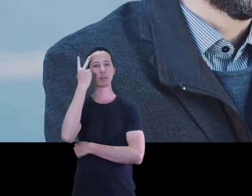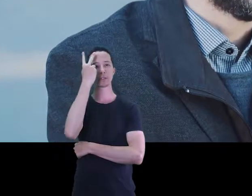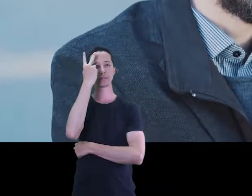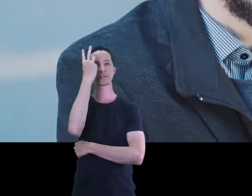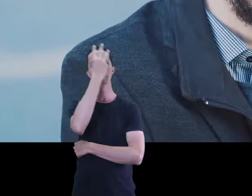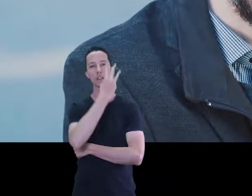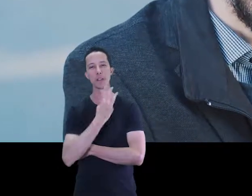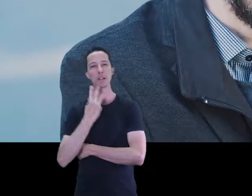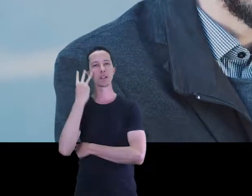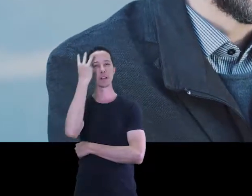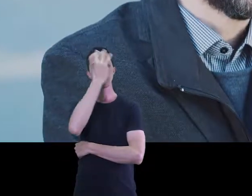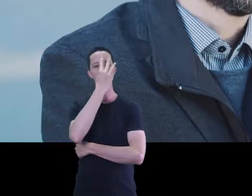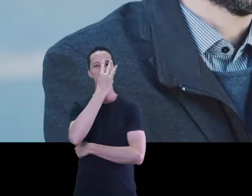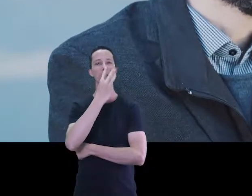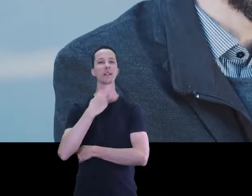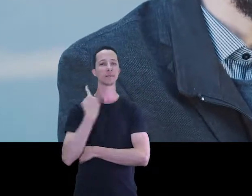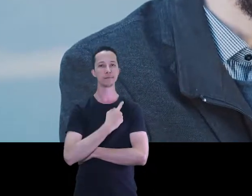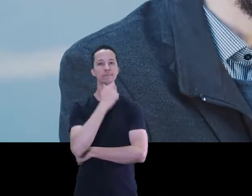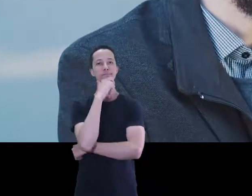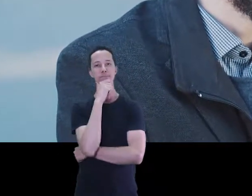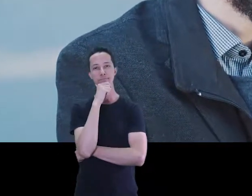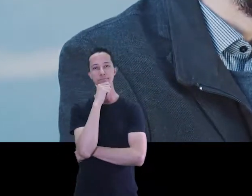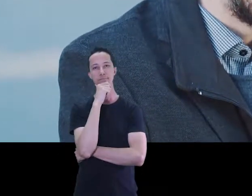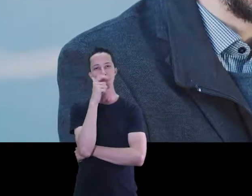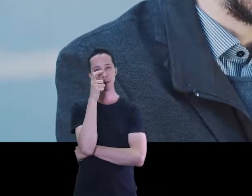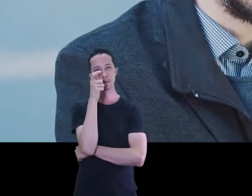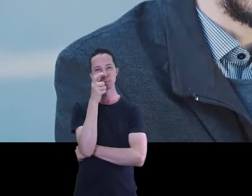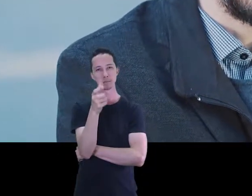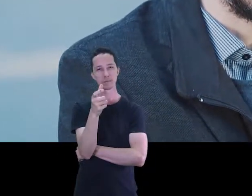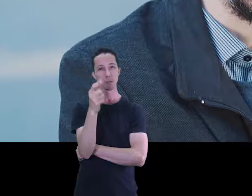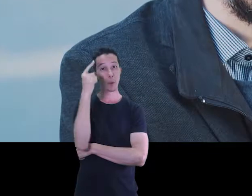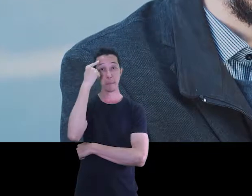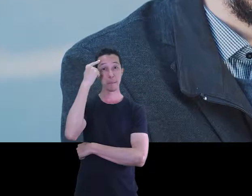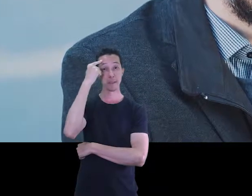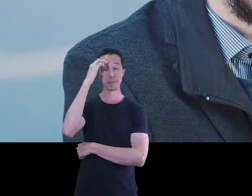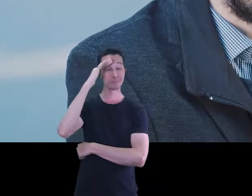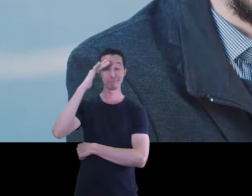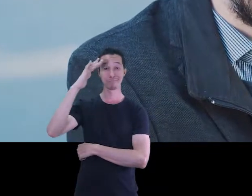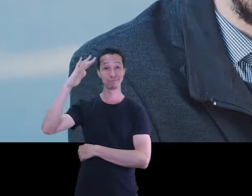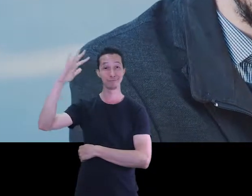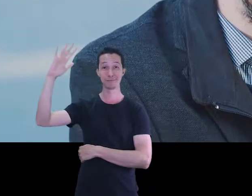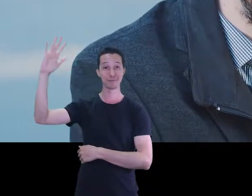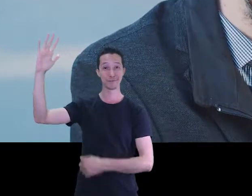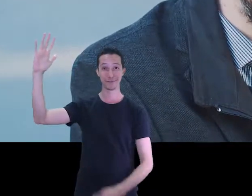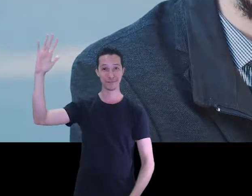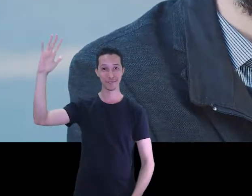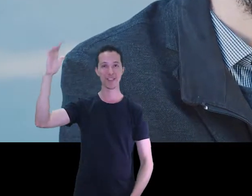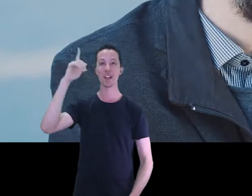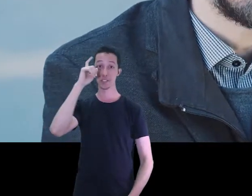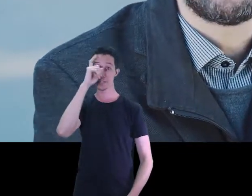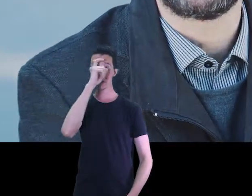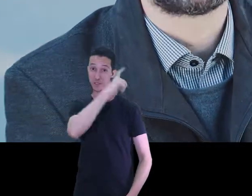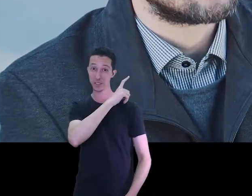passam 2 horas, 3 horas e a gente está lá assistindo a palestra. O quanto o nosso pensamento